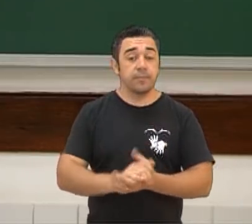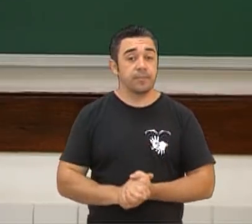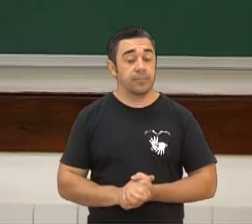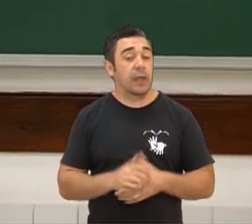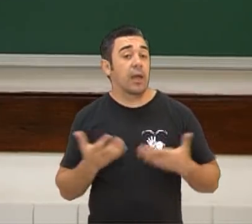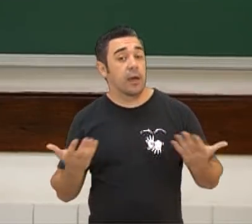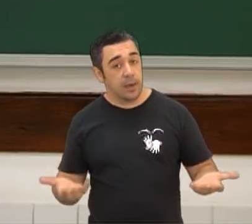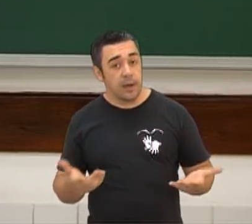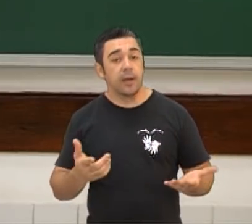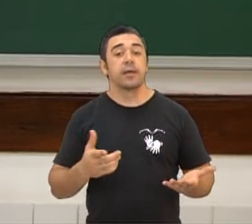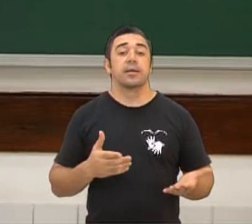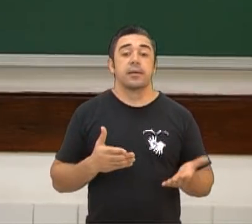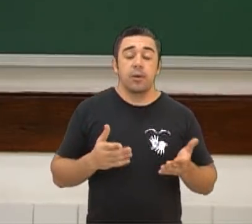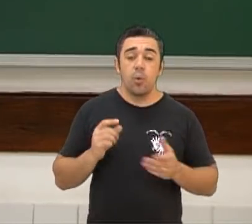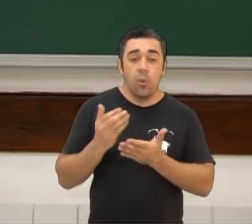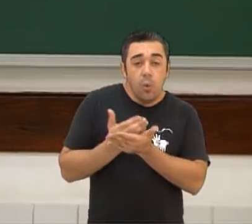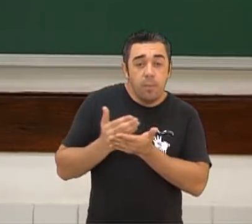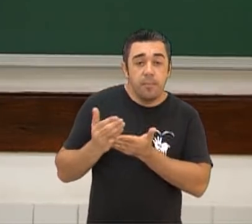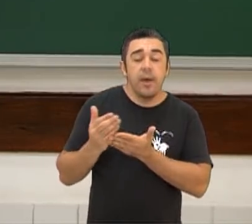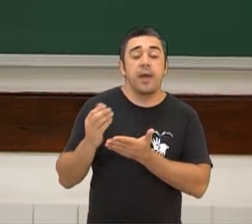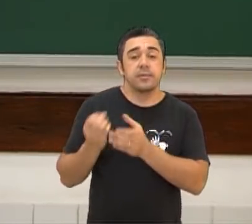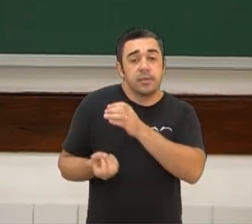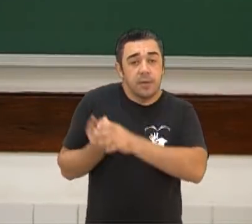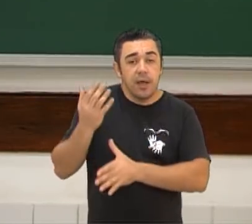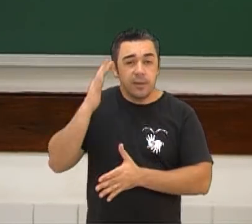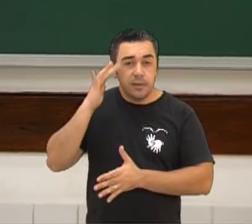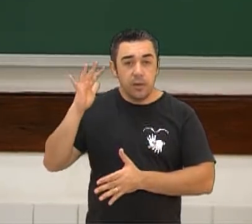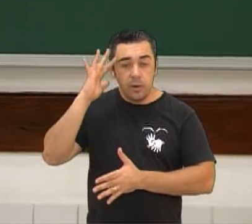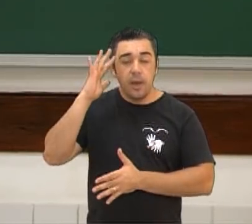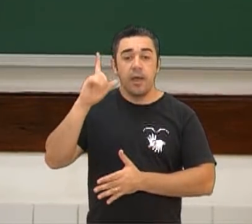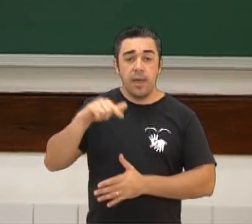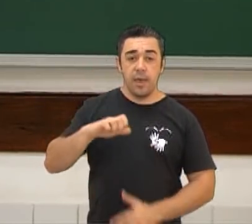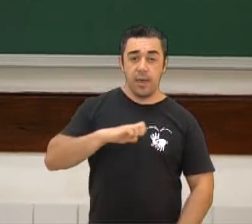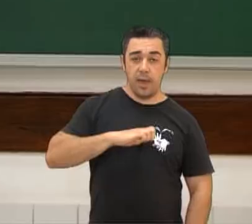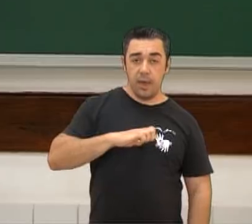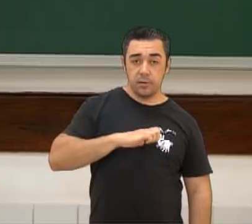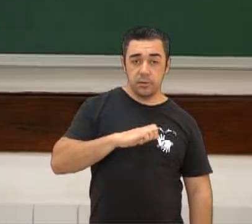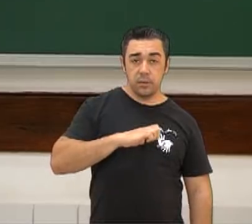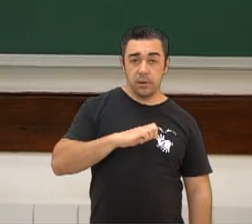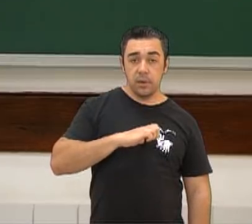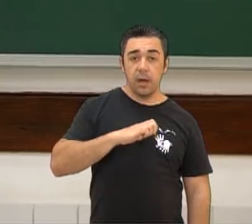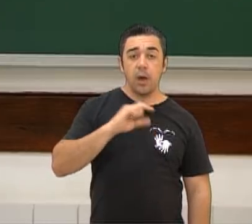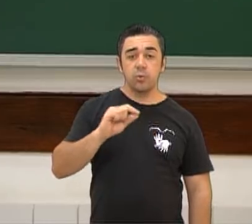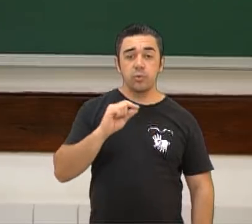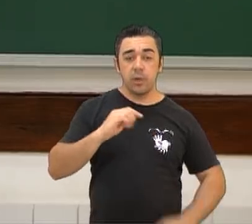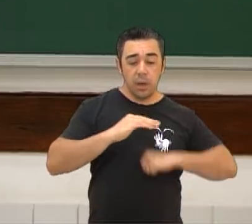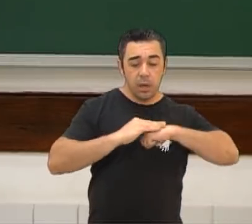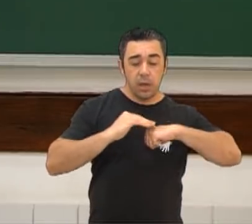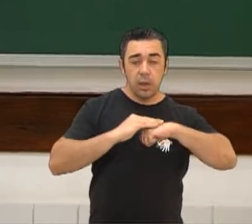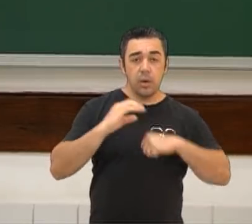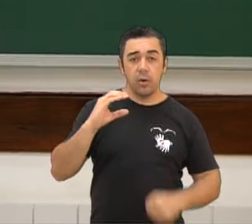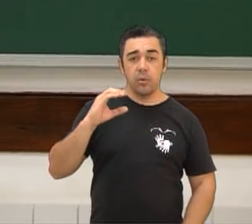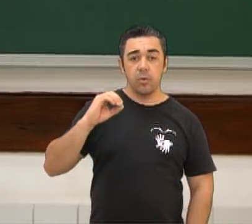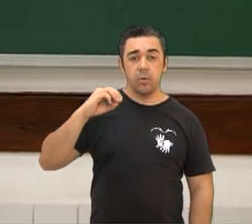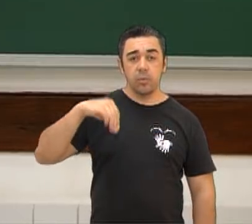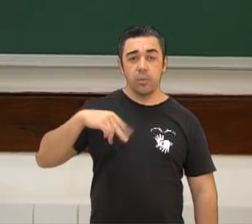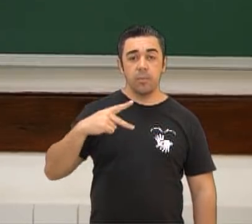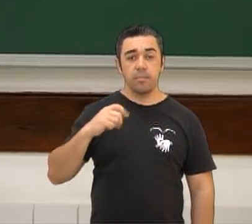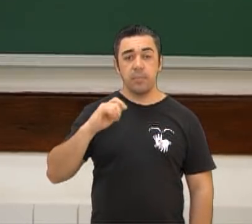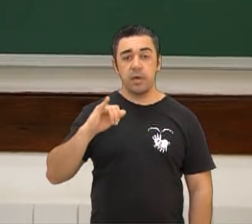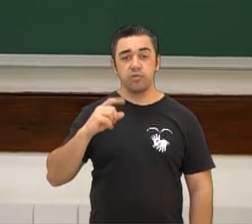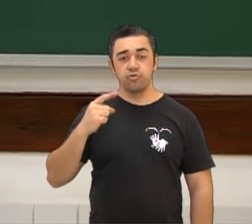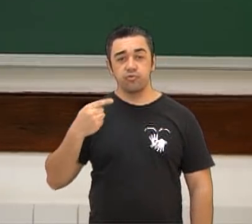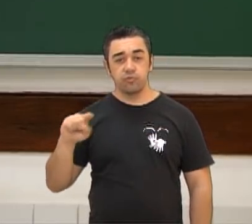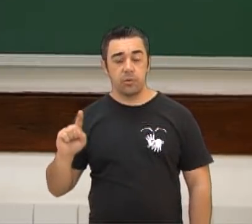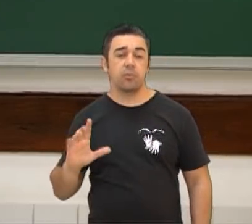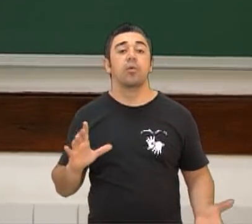nasce a ética da compaixão, que é justamente uma ética fundada pela vontade. Você que sabe que